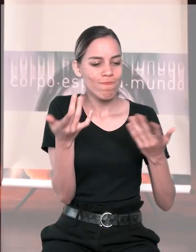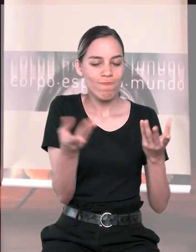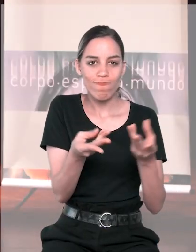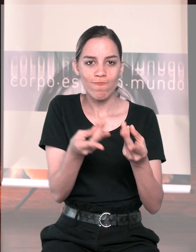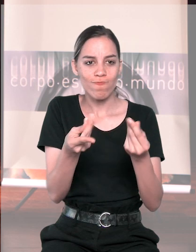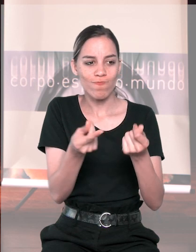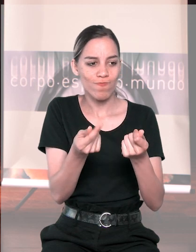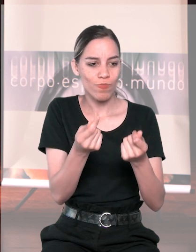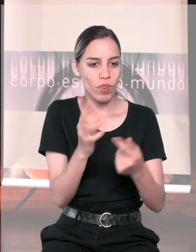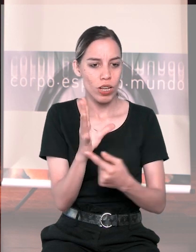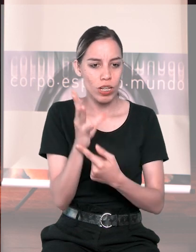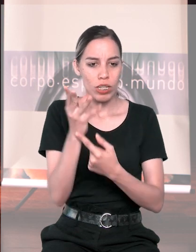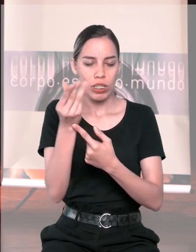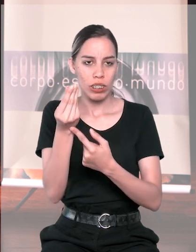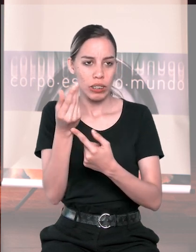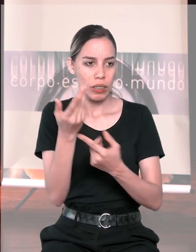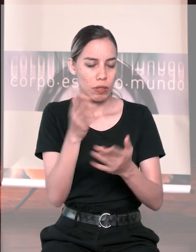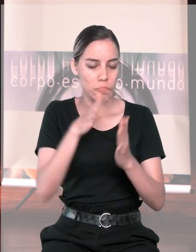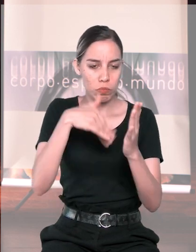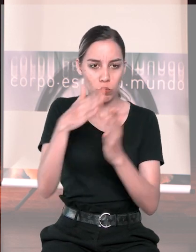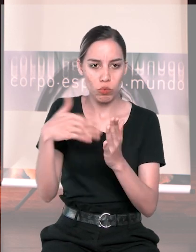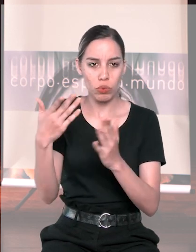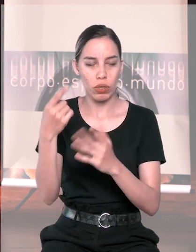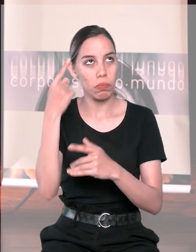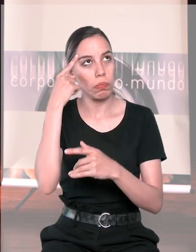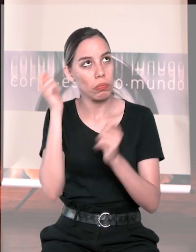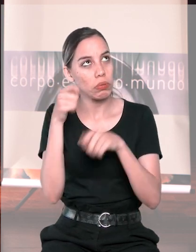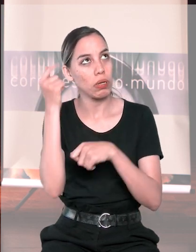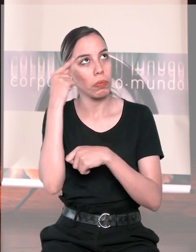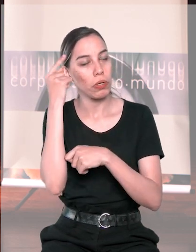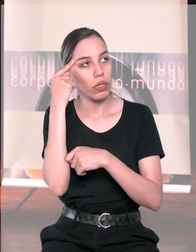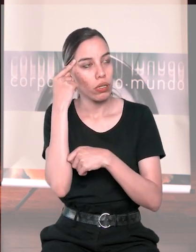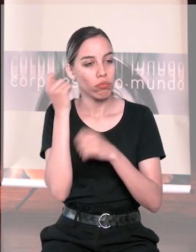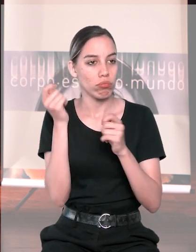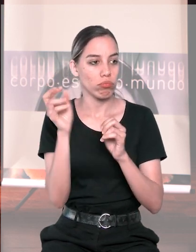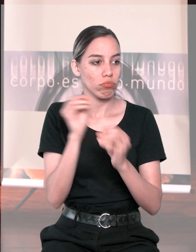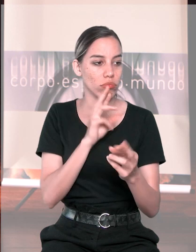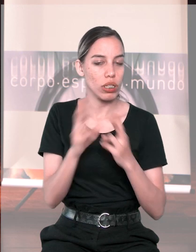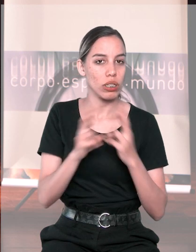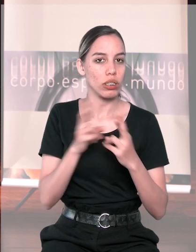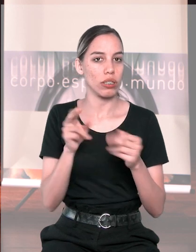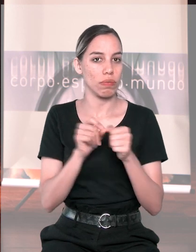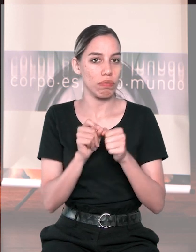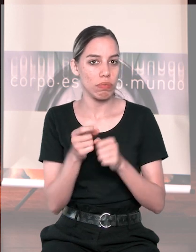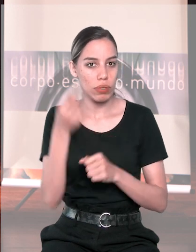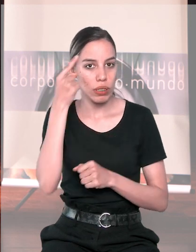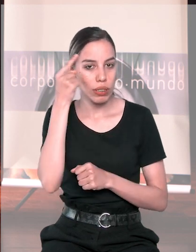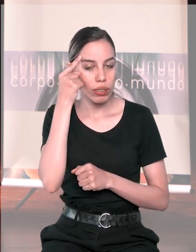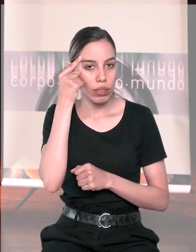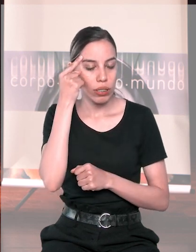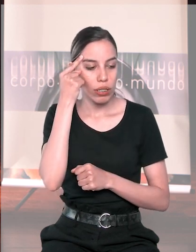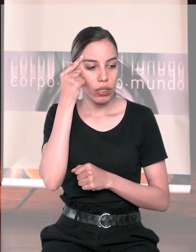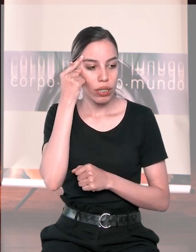né? Da pintura, das possibilidades sensíveis, das possibilidades de pensamento, dessa relação entre o fazer e o